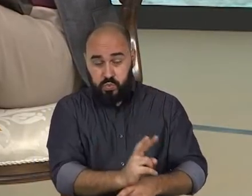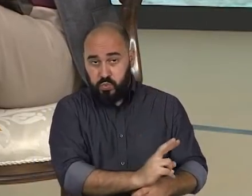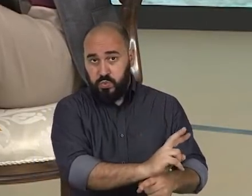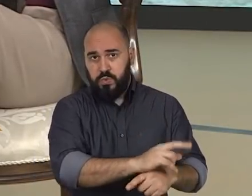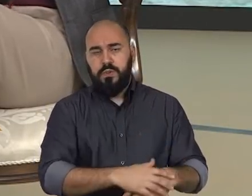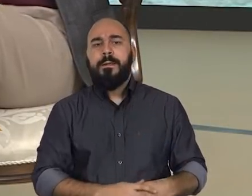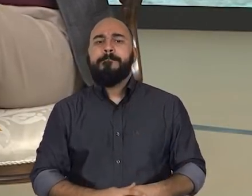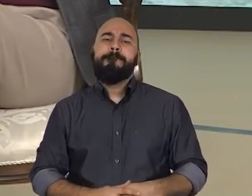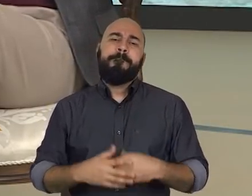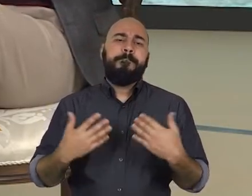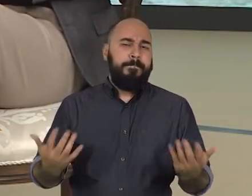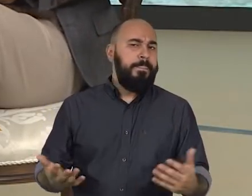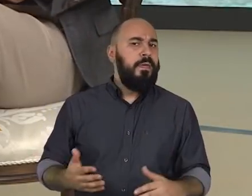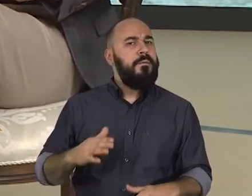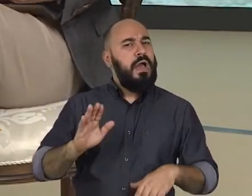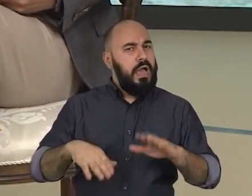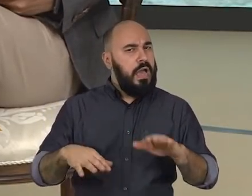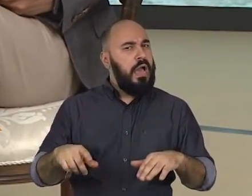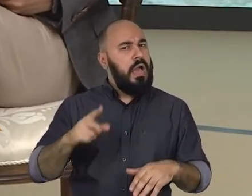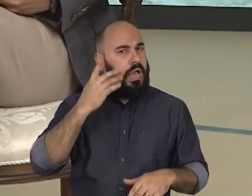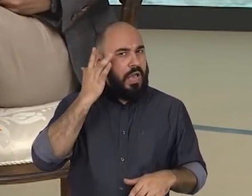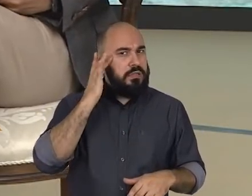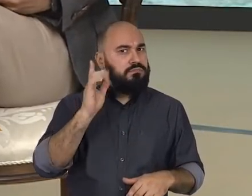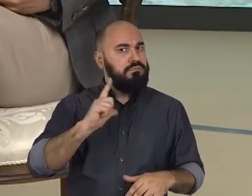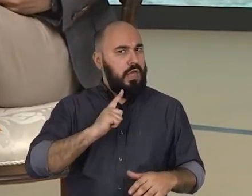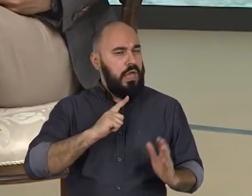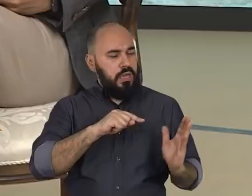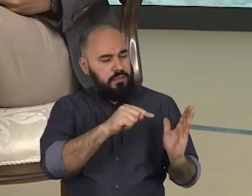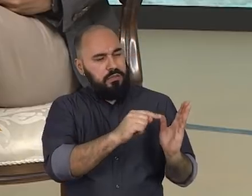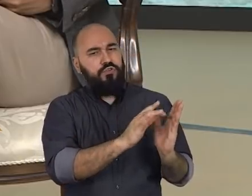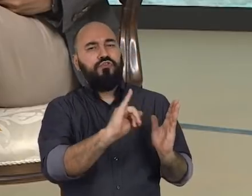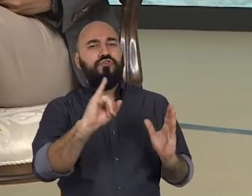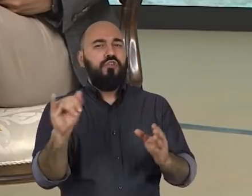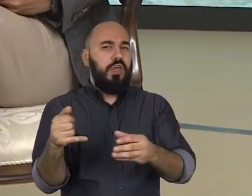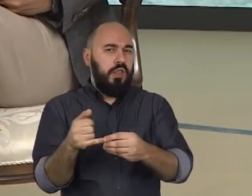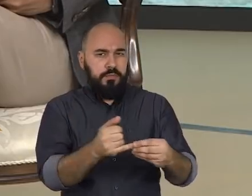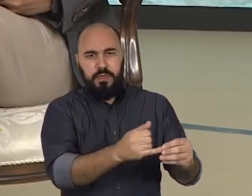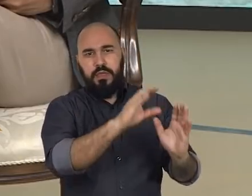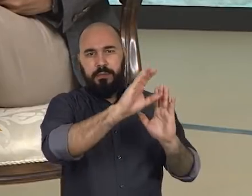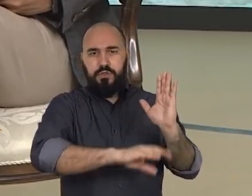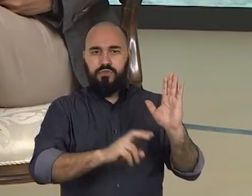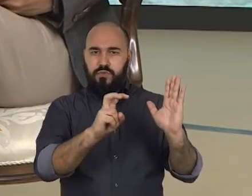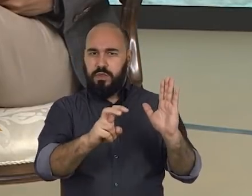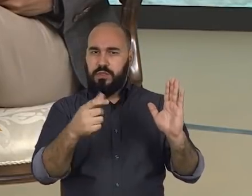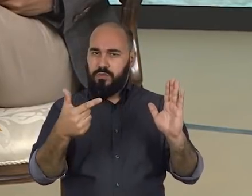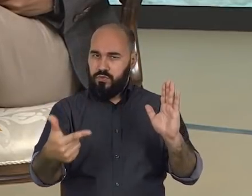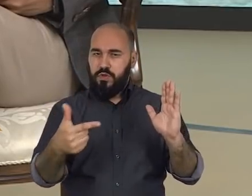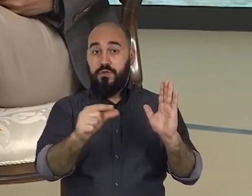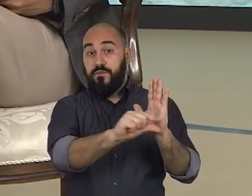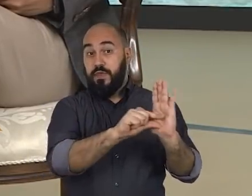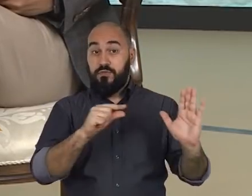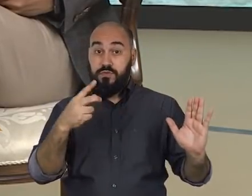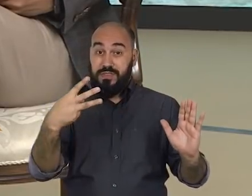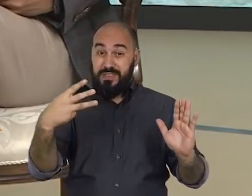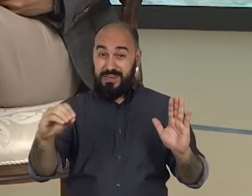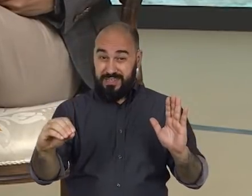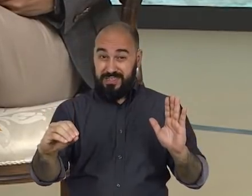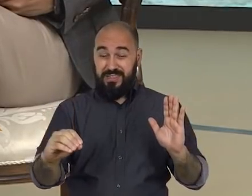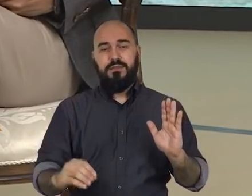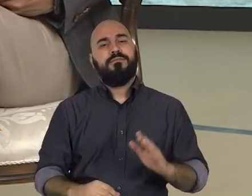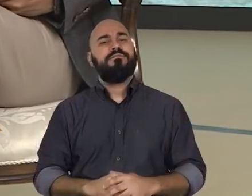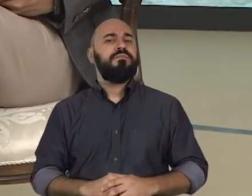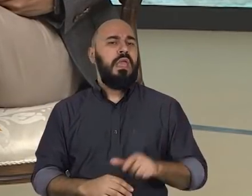Ela está provavelmente registrada em Jeremias capítulo 52, verso 30. Estes provavelmente